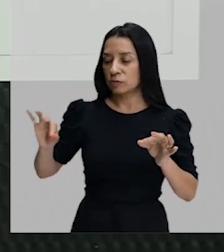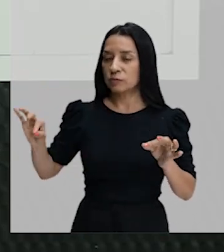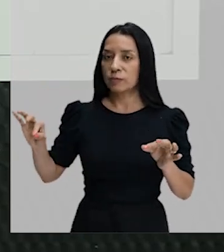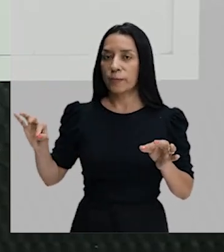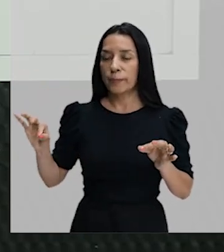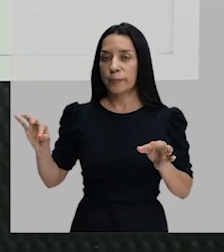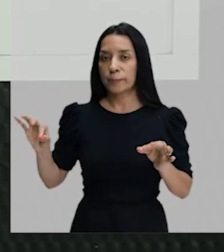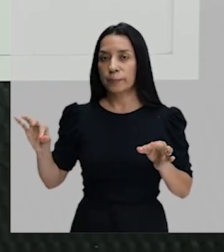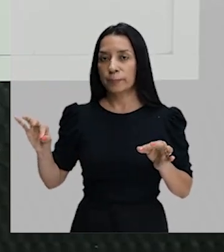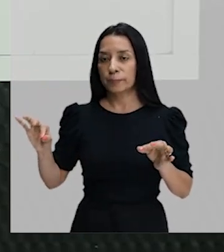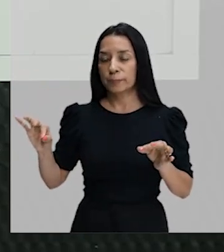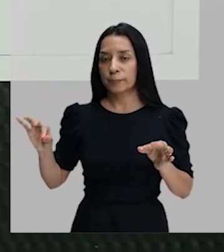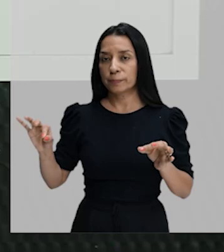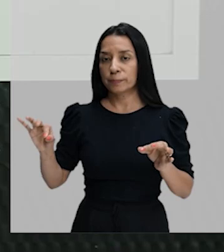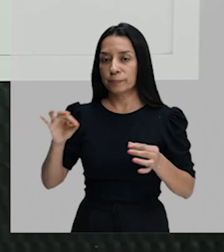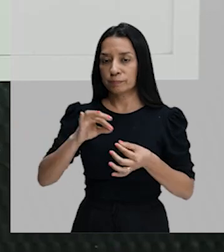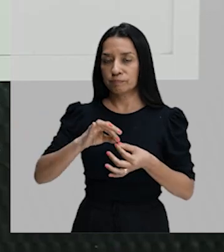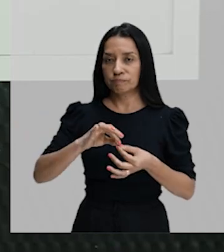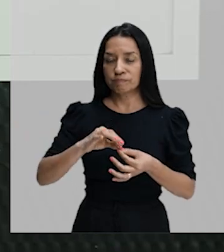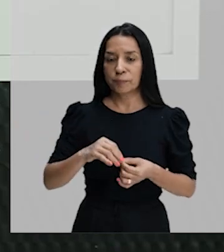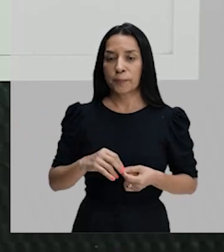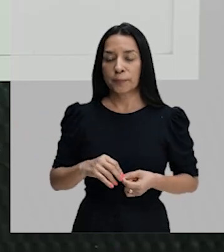Horizontal,